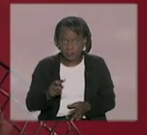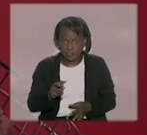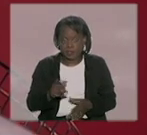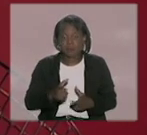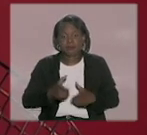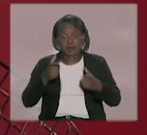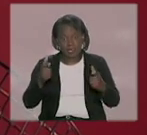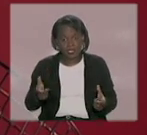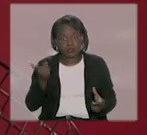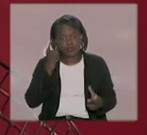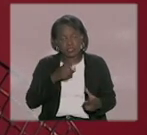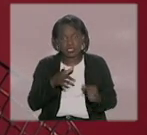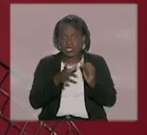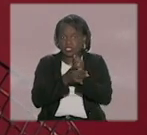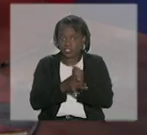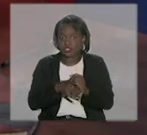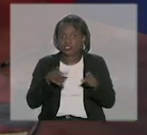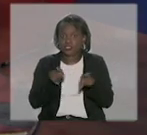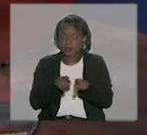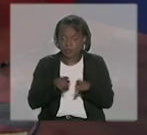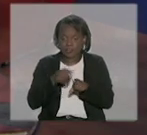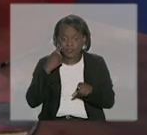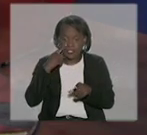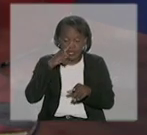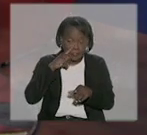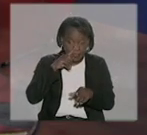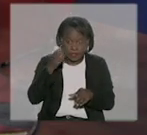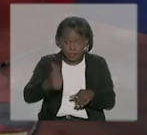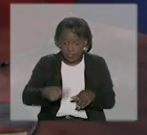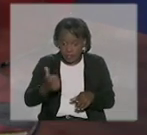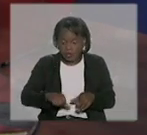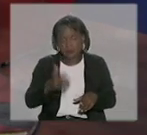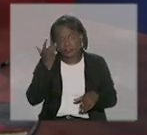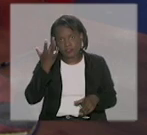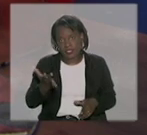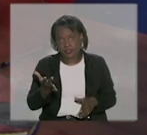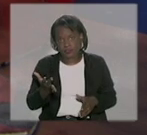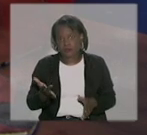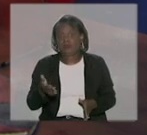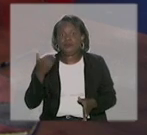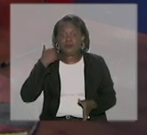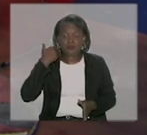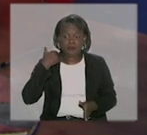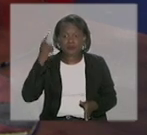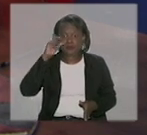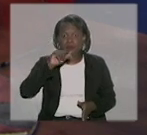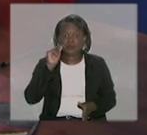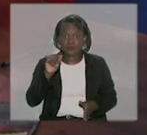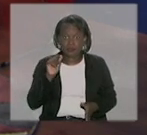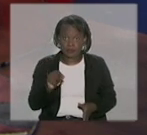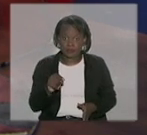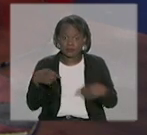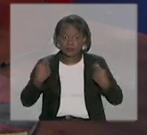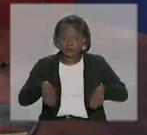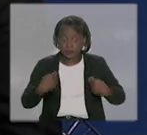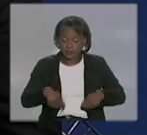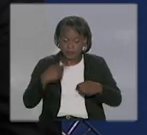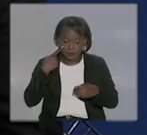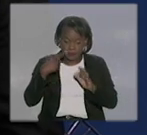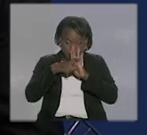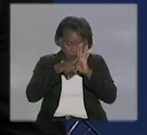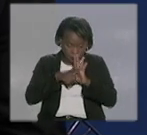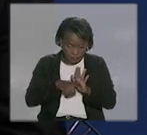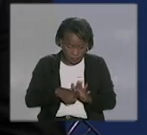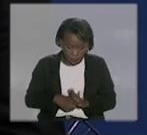a garantia que se dá lá e a avaliação de risco fica mais fácil, né? Fica mais fácil. Um desafio dos bancos é que eles têm que